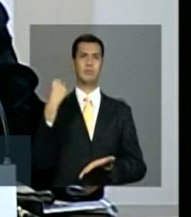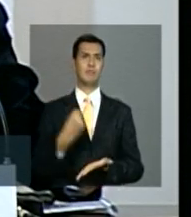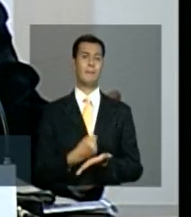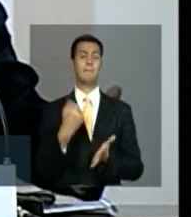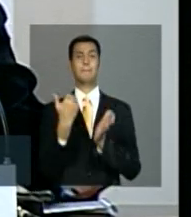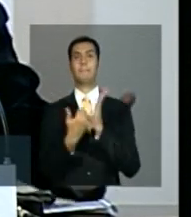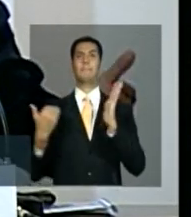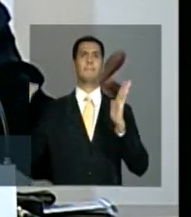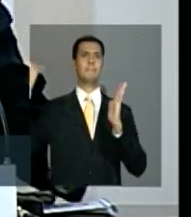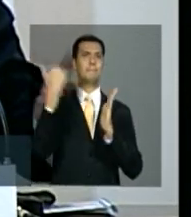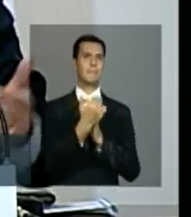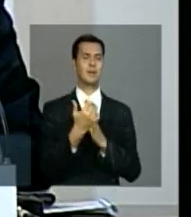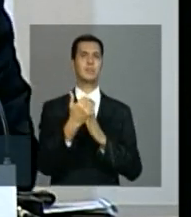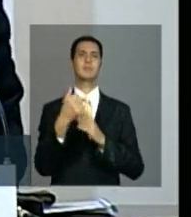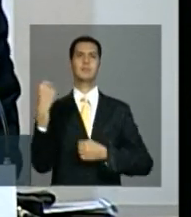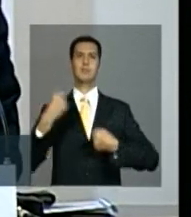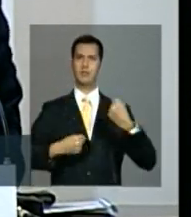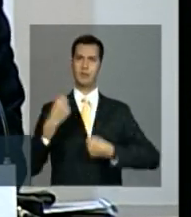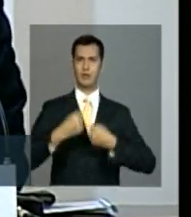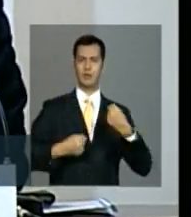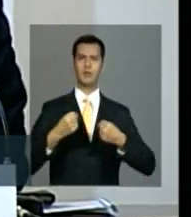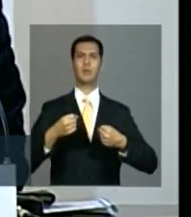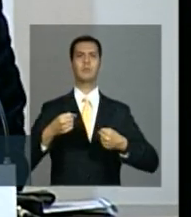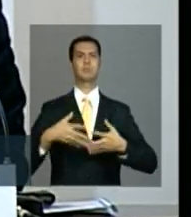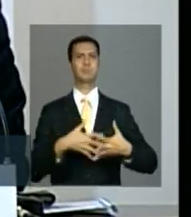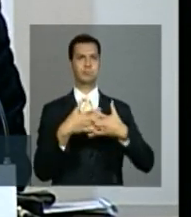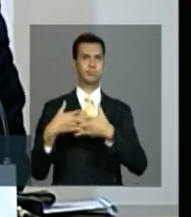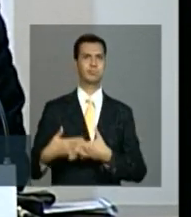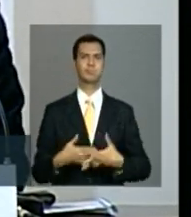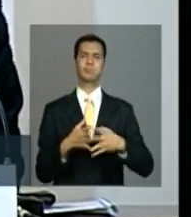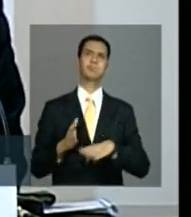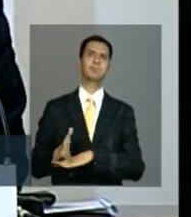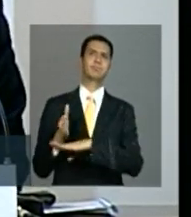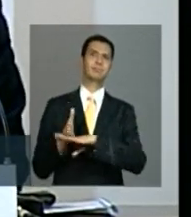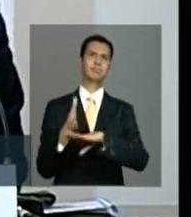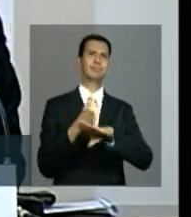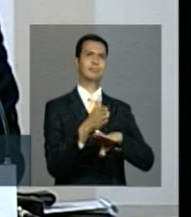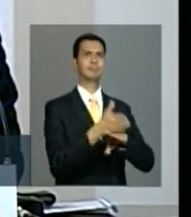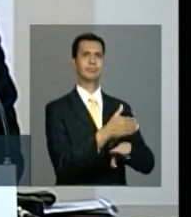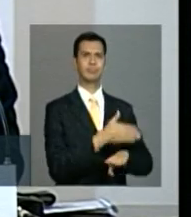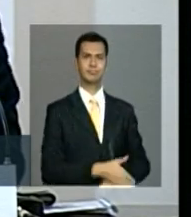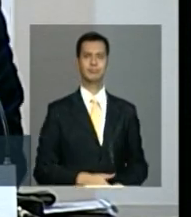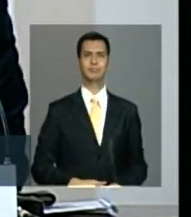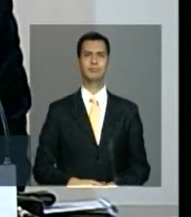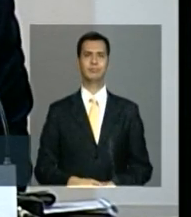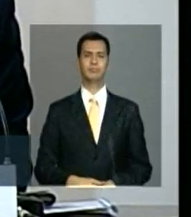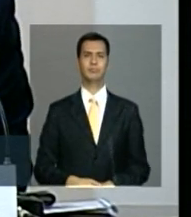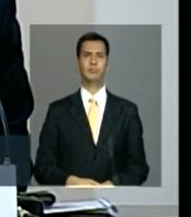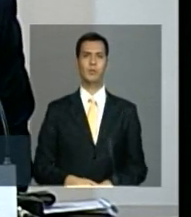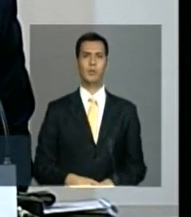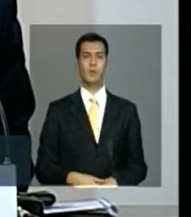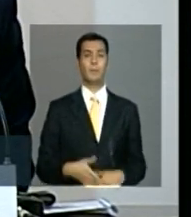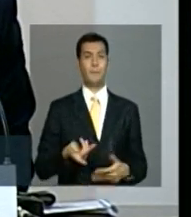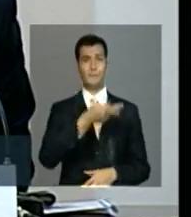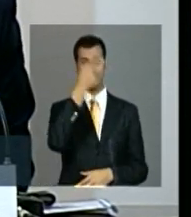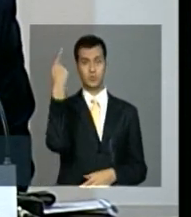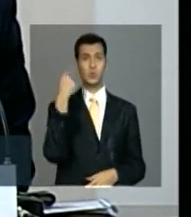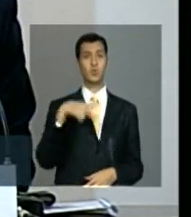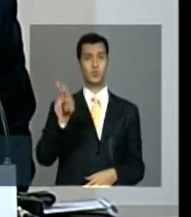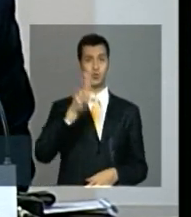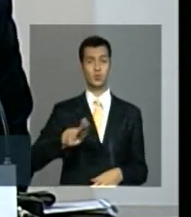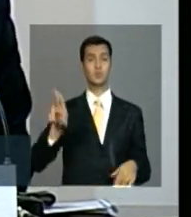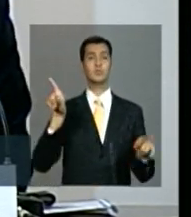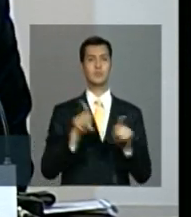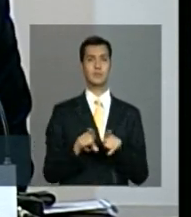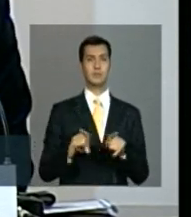número de carros pipas para segurar um adequada distribuição de água não só para o consumo humano mas